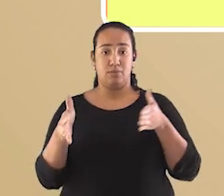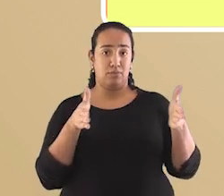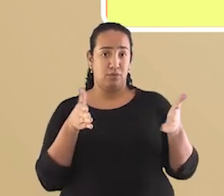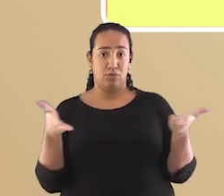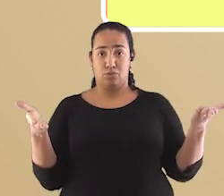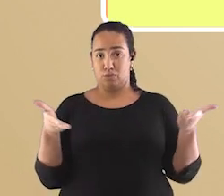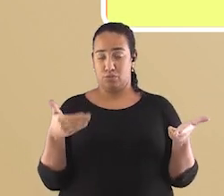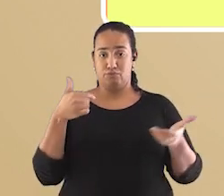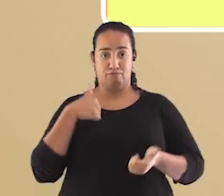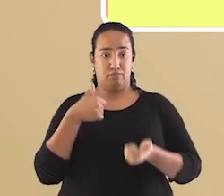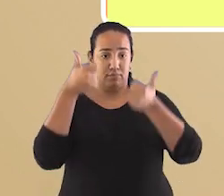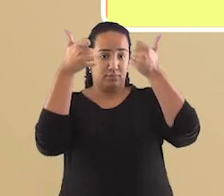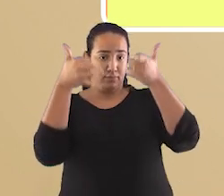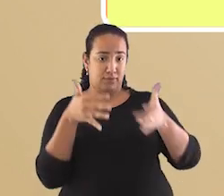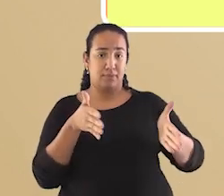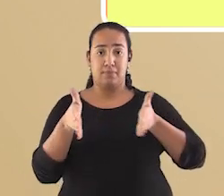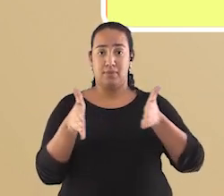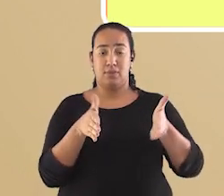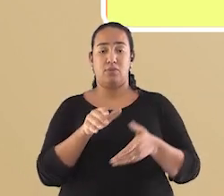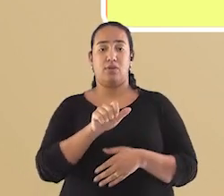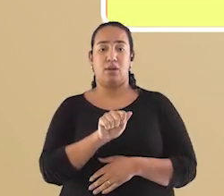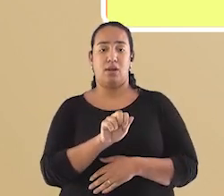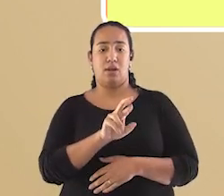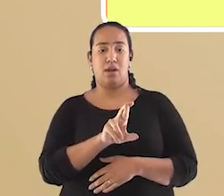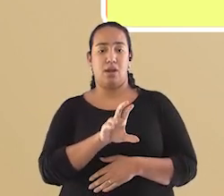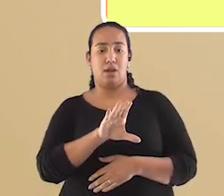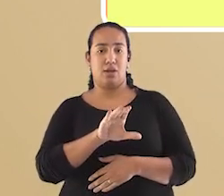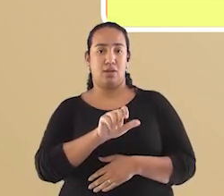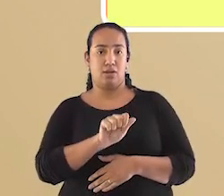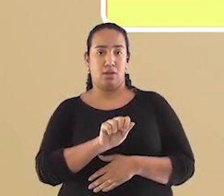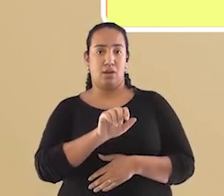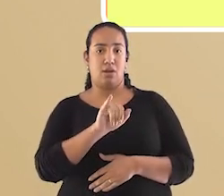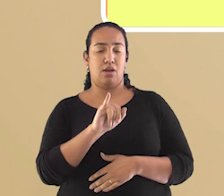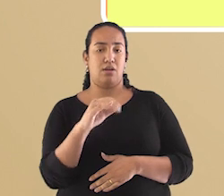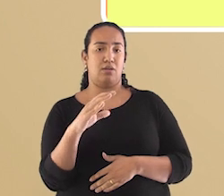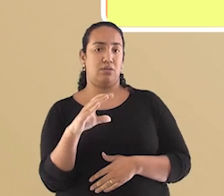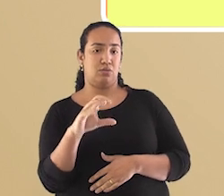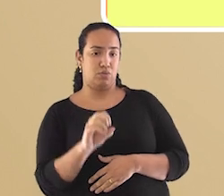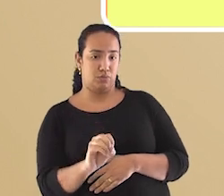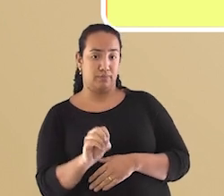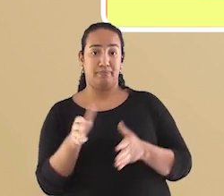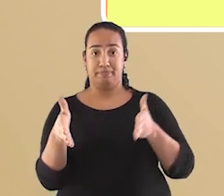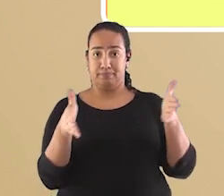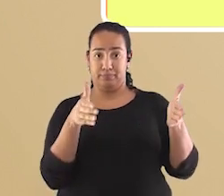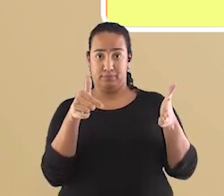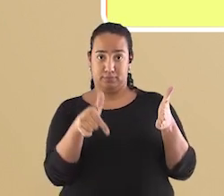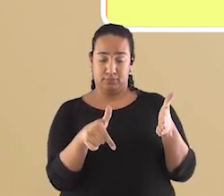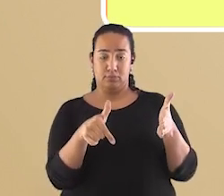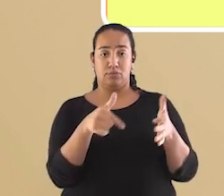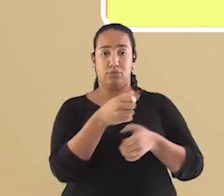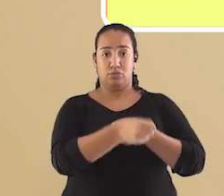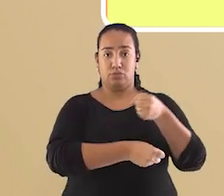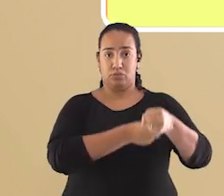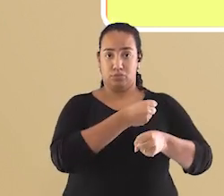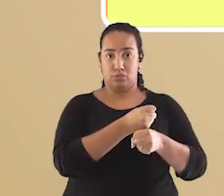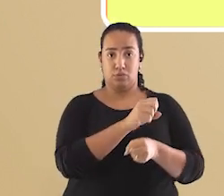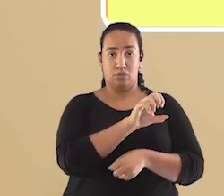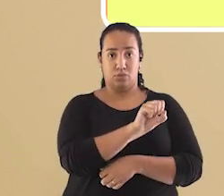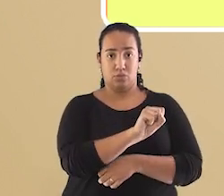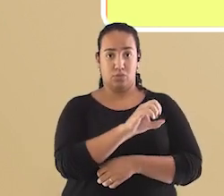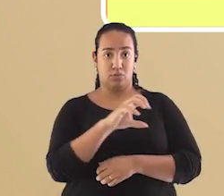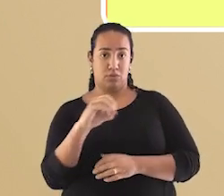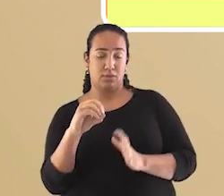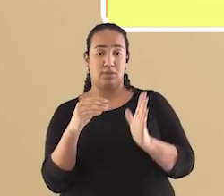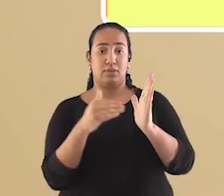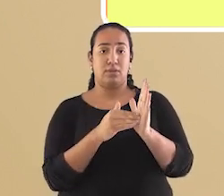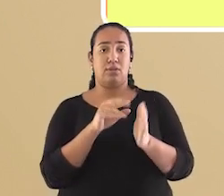que iremos comentar na aula de hoje é o período arcaico. O período arcaico durou do ano 800 ao ano